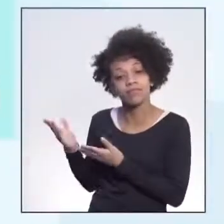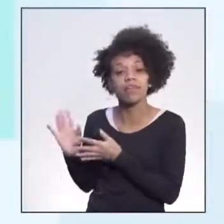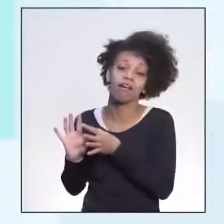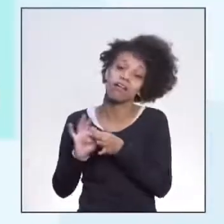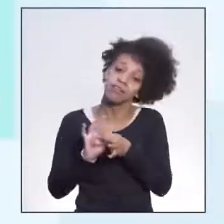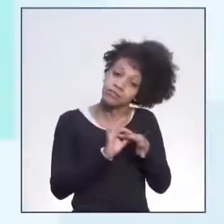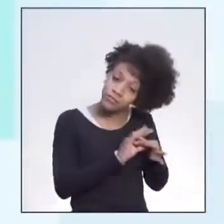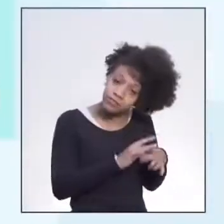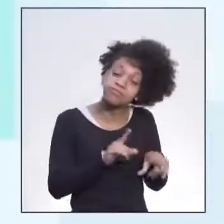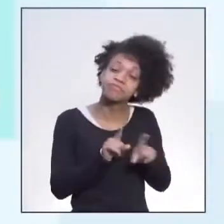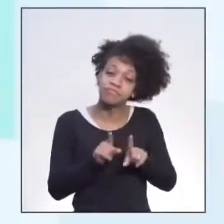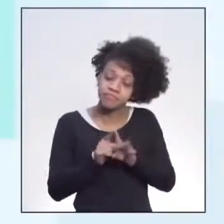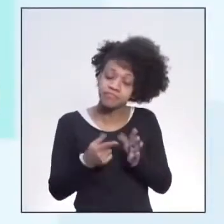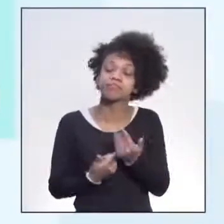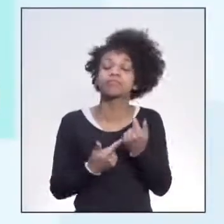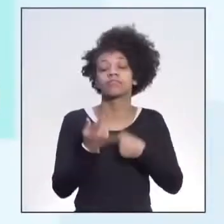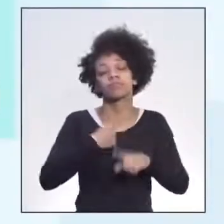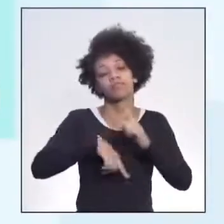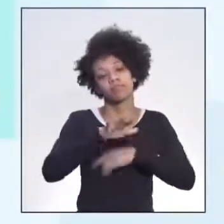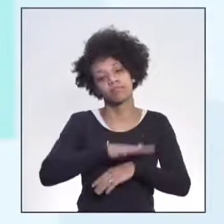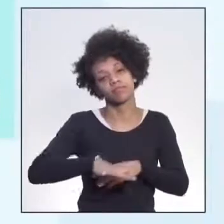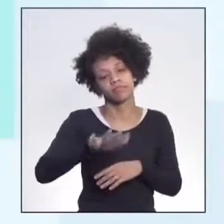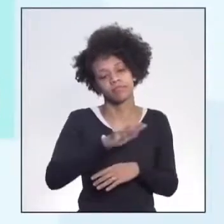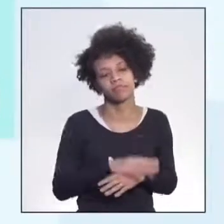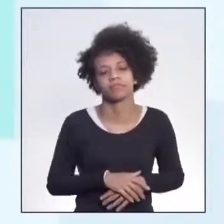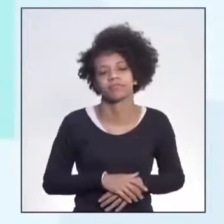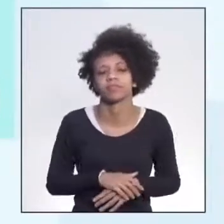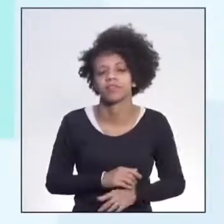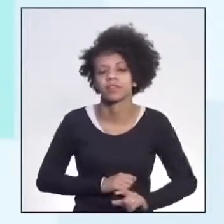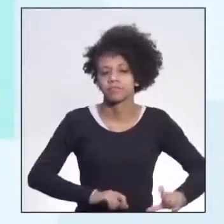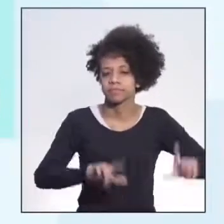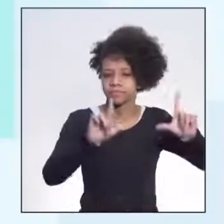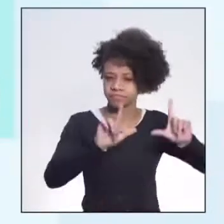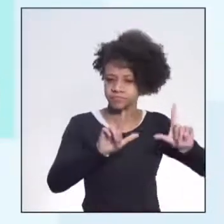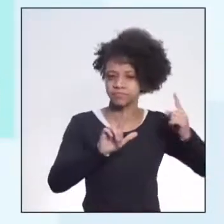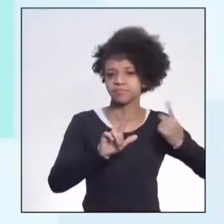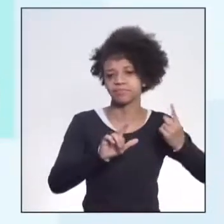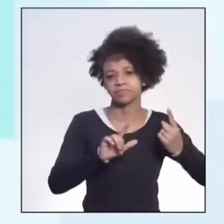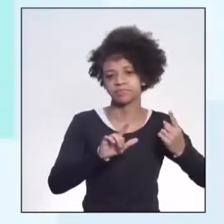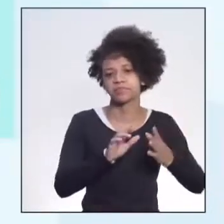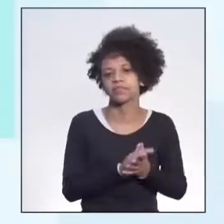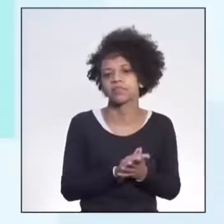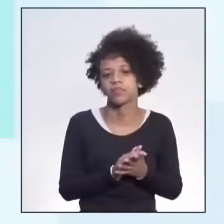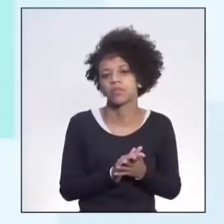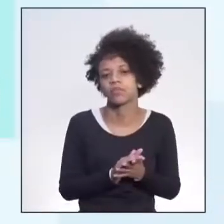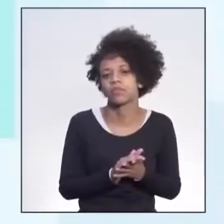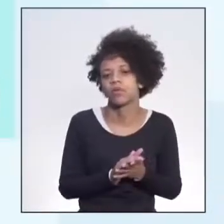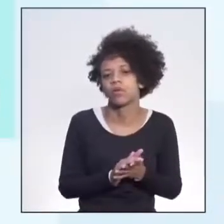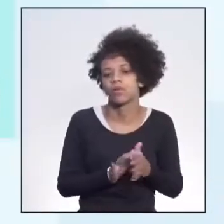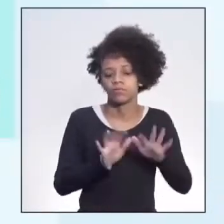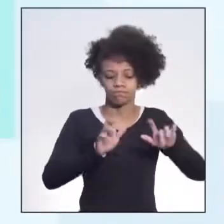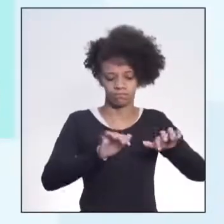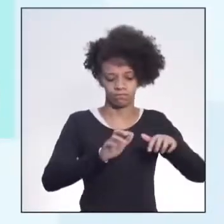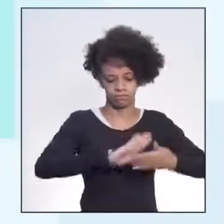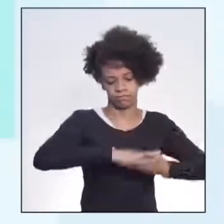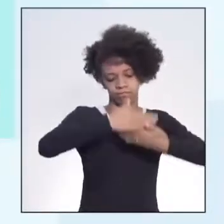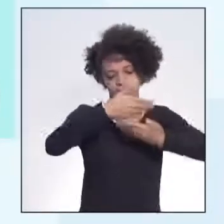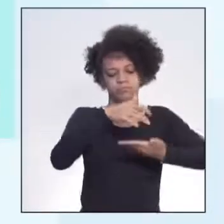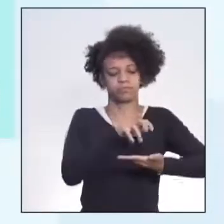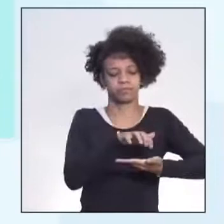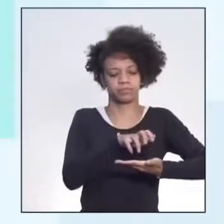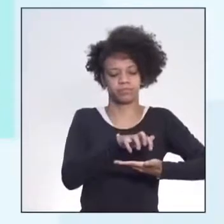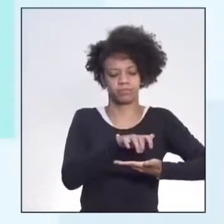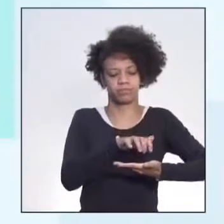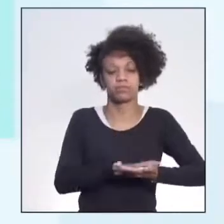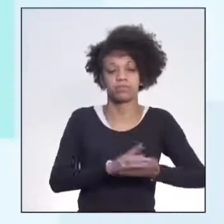também à tecnologia e à transformação do espaço. Reparem que na primeira imagem nós temos aí uma pessoa, né, que está digitando, e ao lado